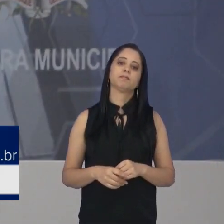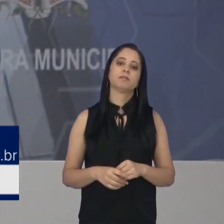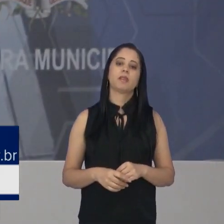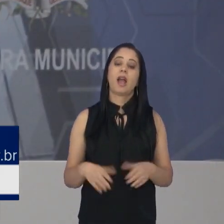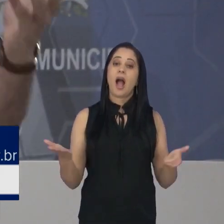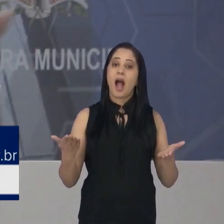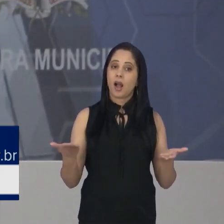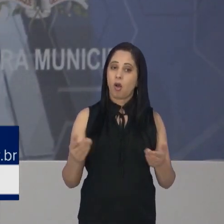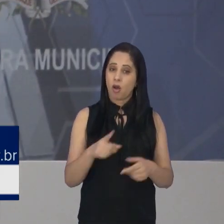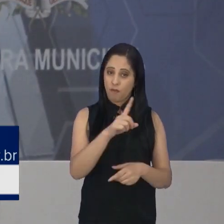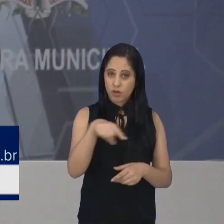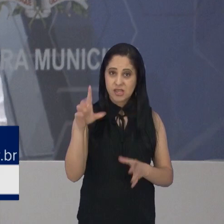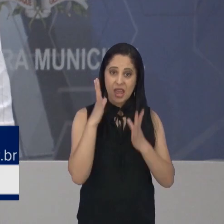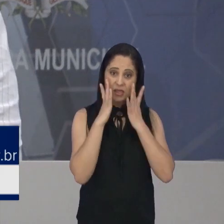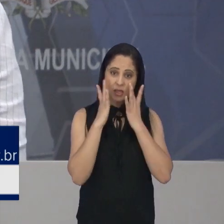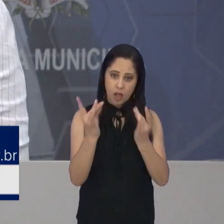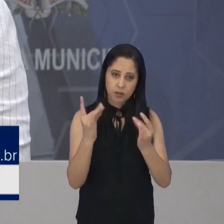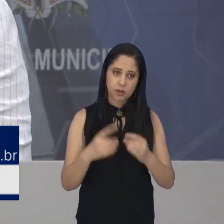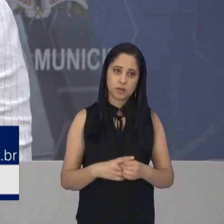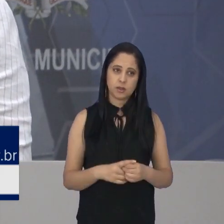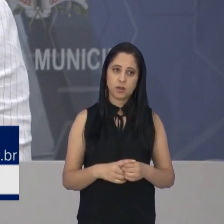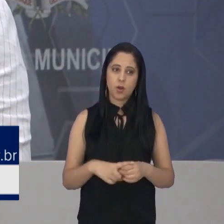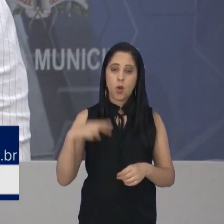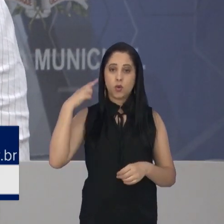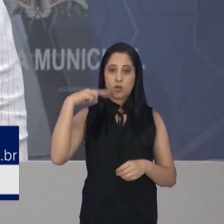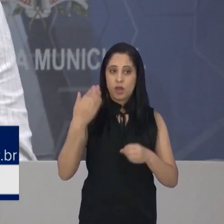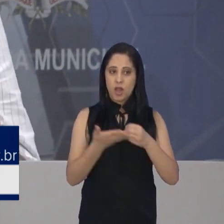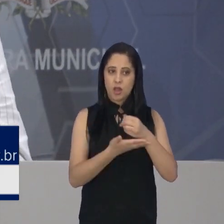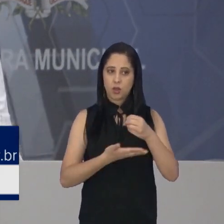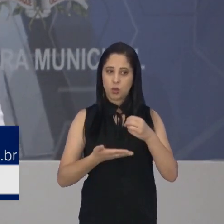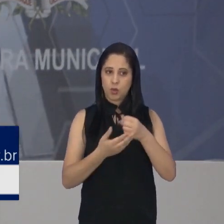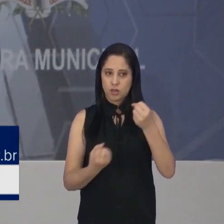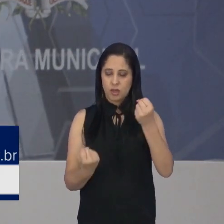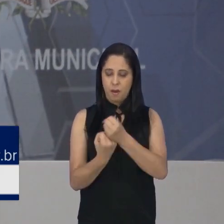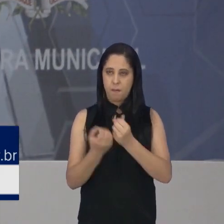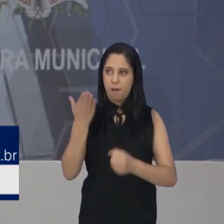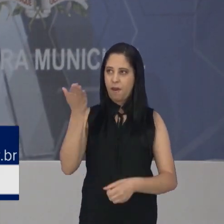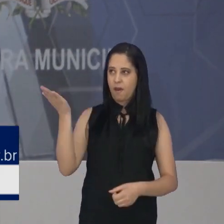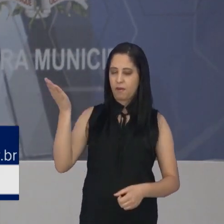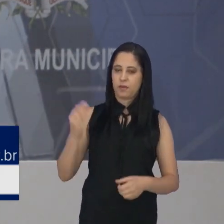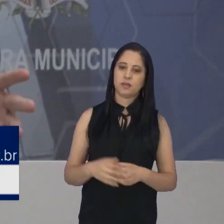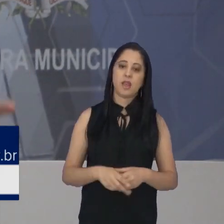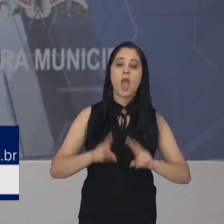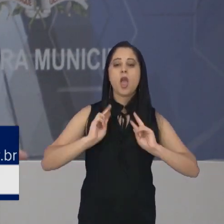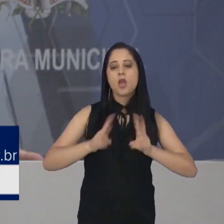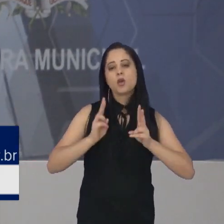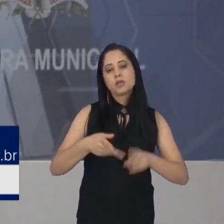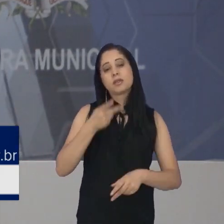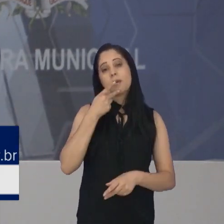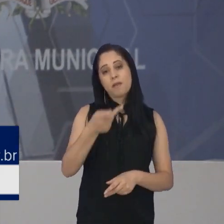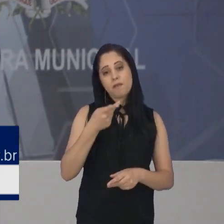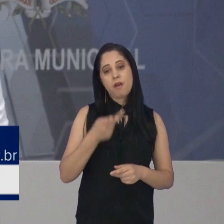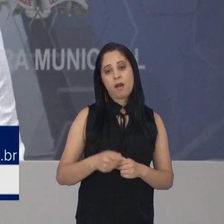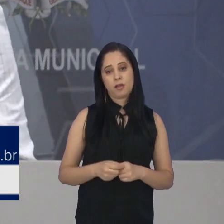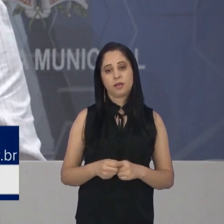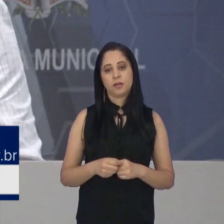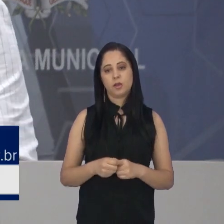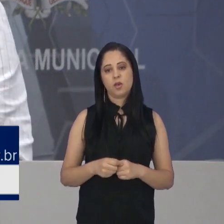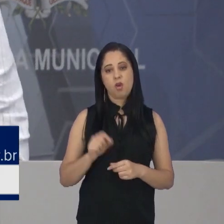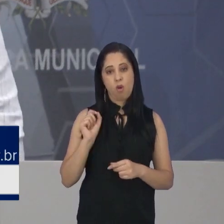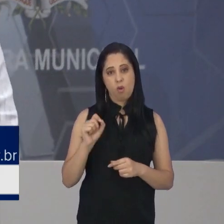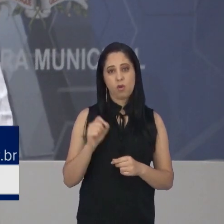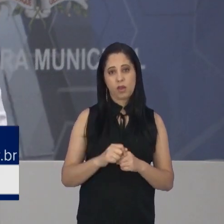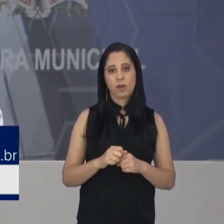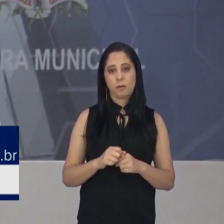alerto, principalmente os vereadores da base, porque a gente sempre fala aqui do governo, muitas vezes, colocar a cabeça